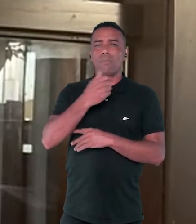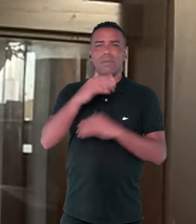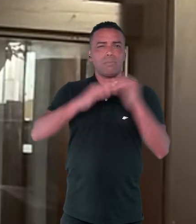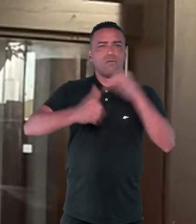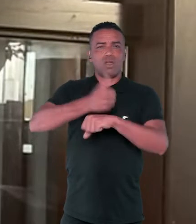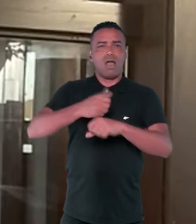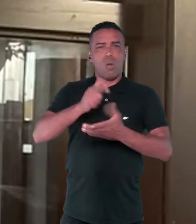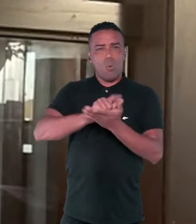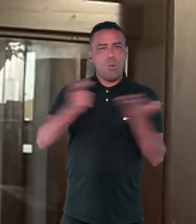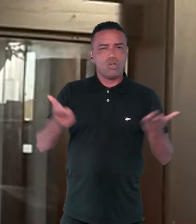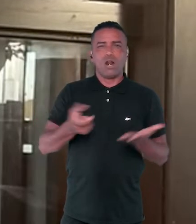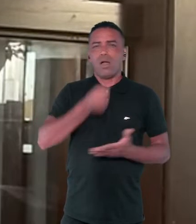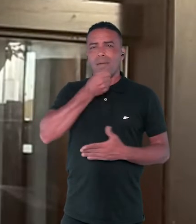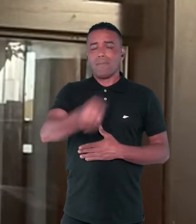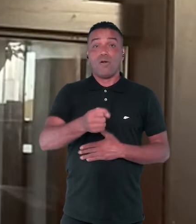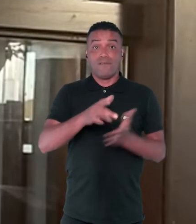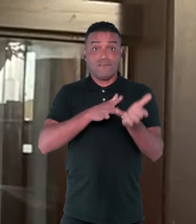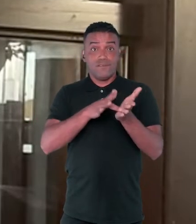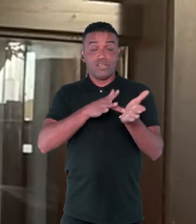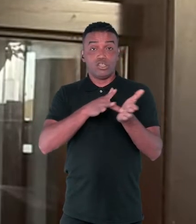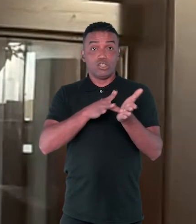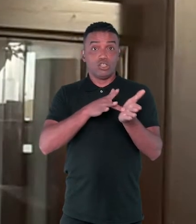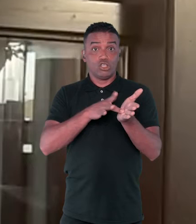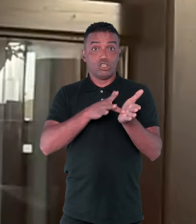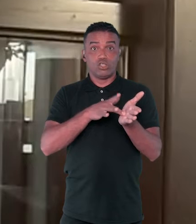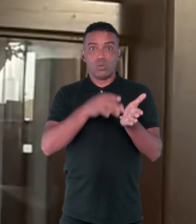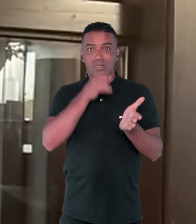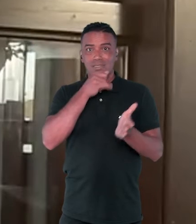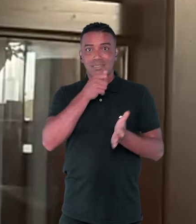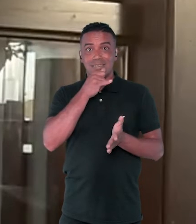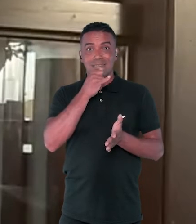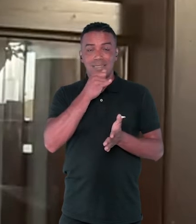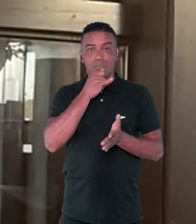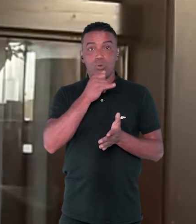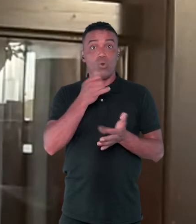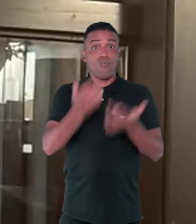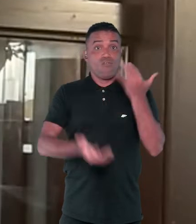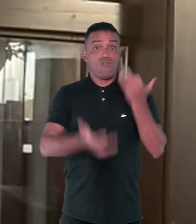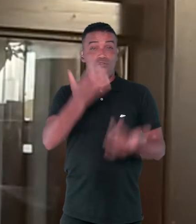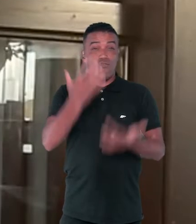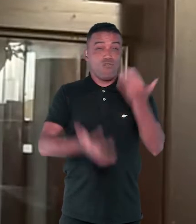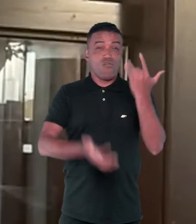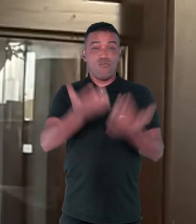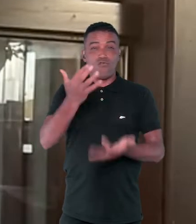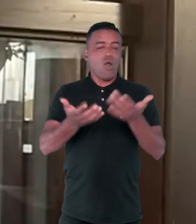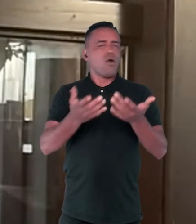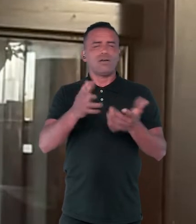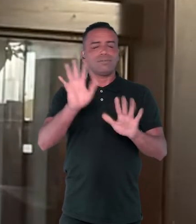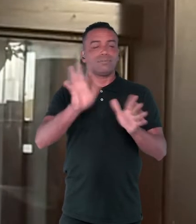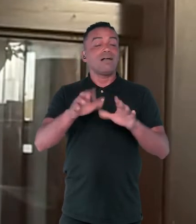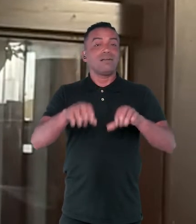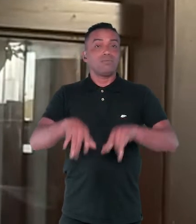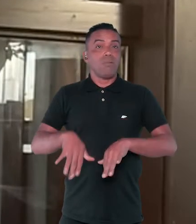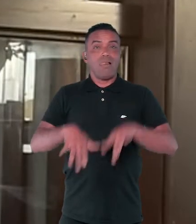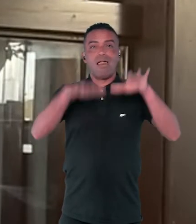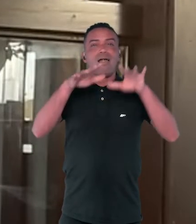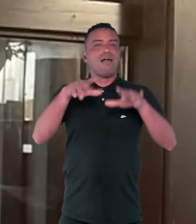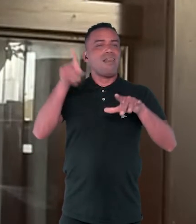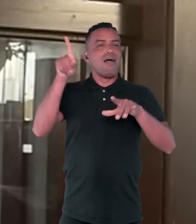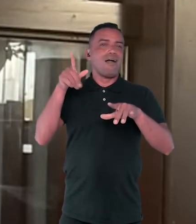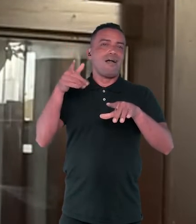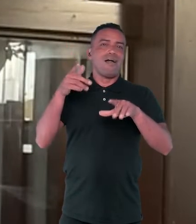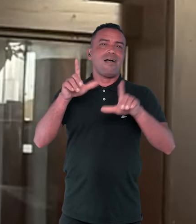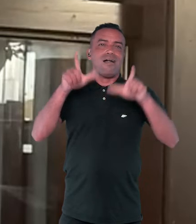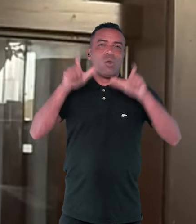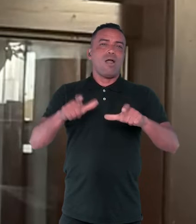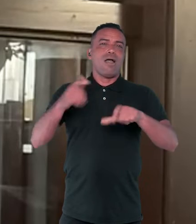sem juízo, fingiu que estava transmitindo. O povo tinha um incêndio, uma enchente lá em Vale do Aço, e quem tinha dinheiro